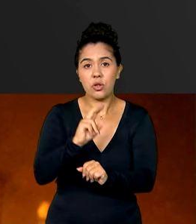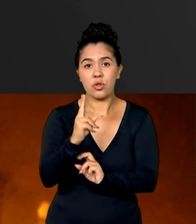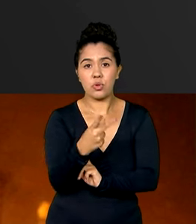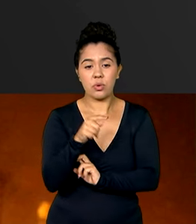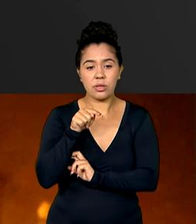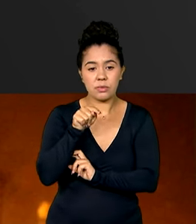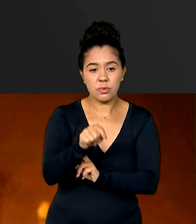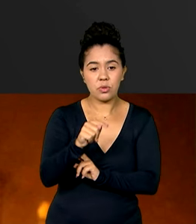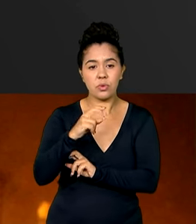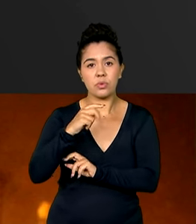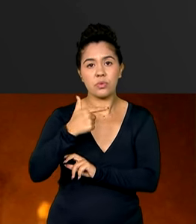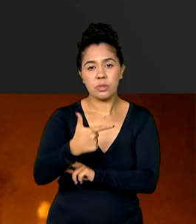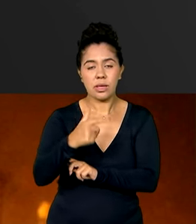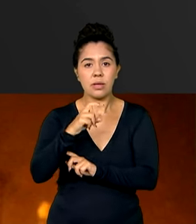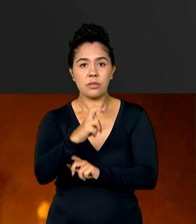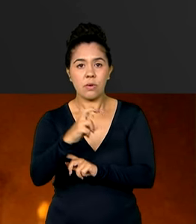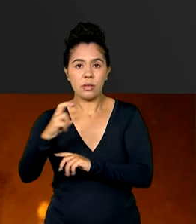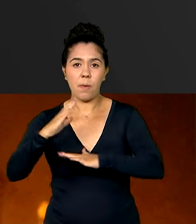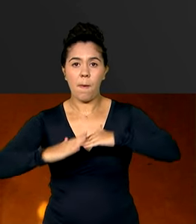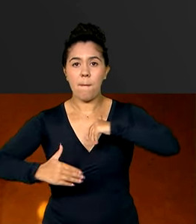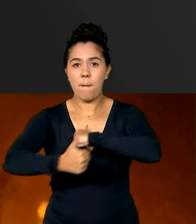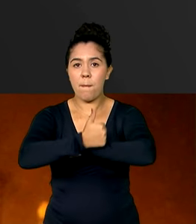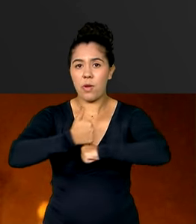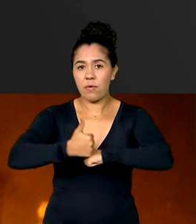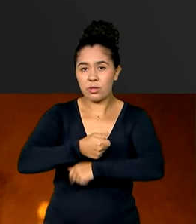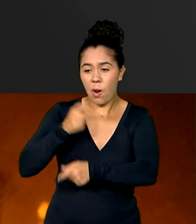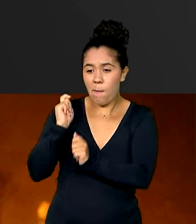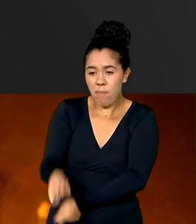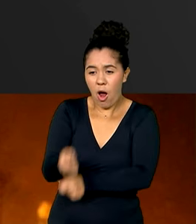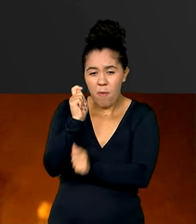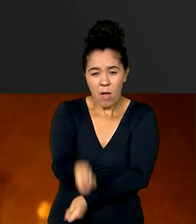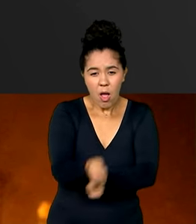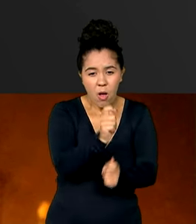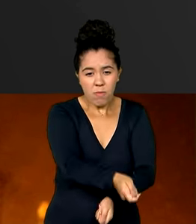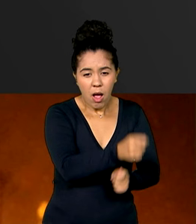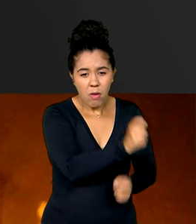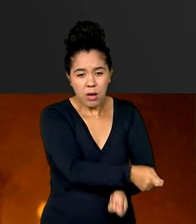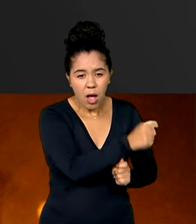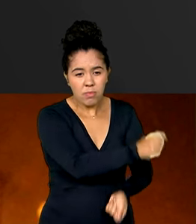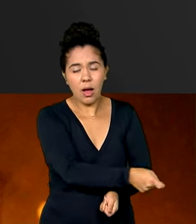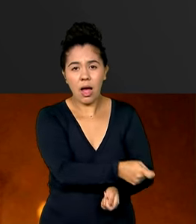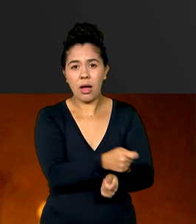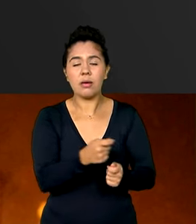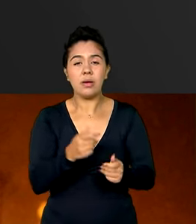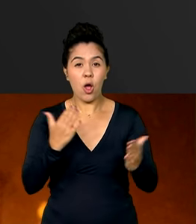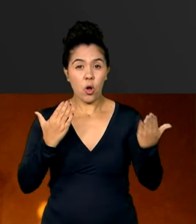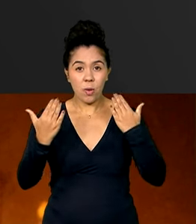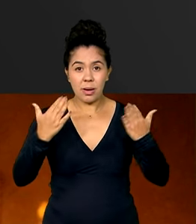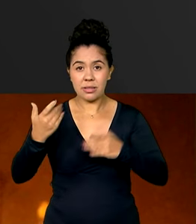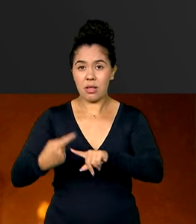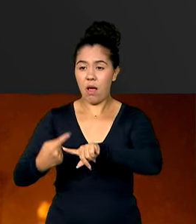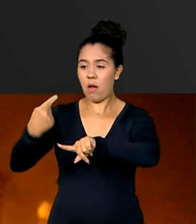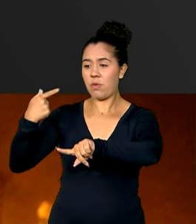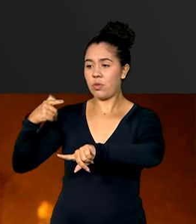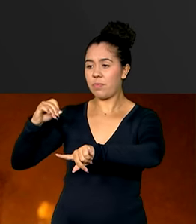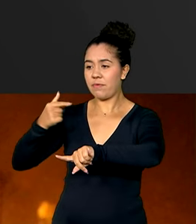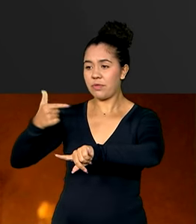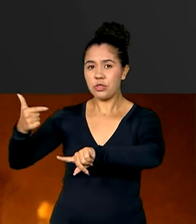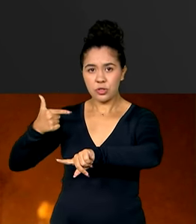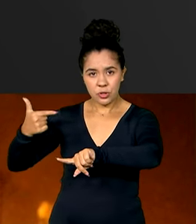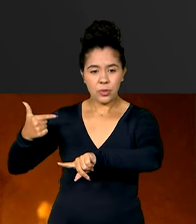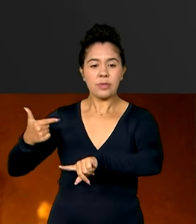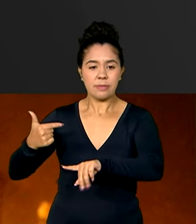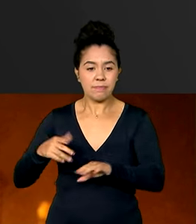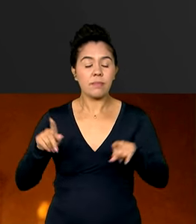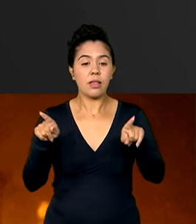2.255 brigadistas, número 26% maior que em 2022. Já o orçamento para combater incêndios